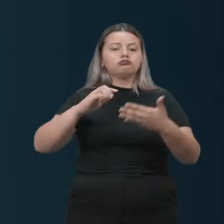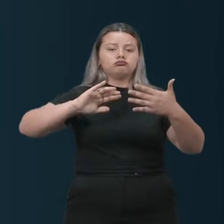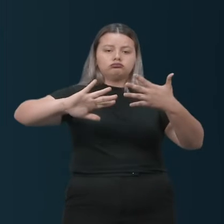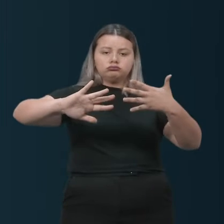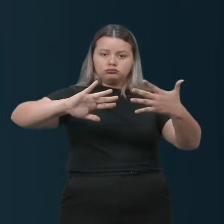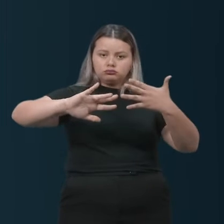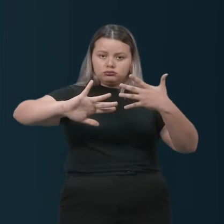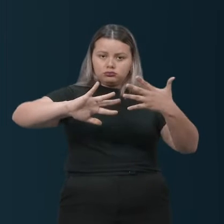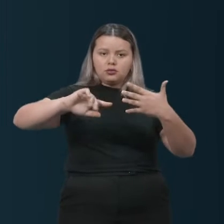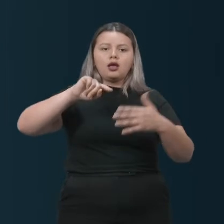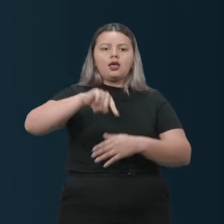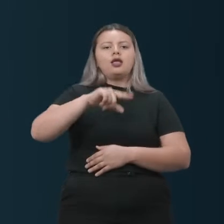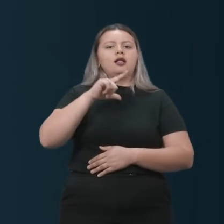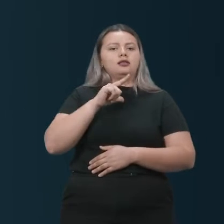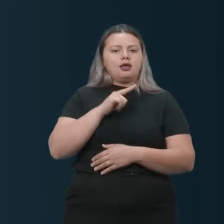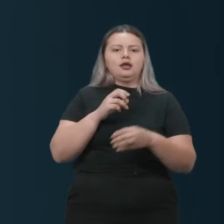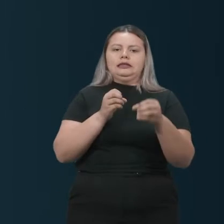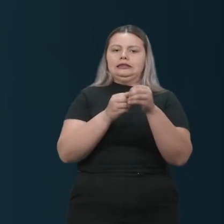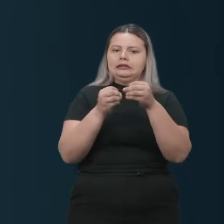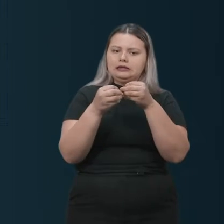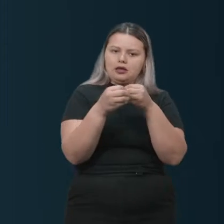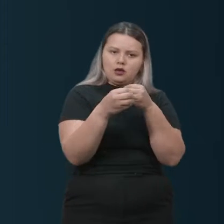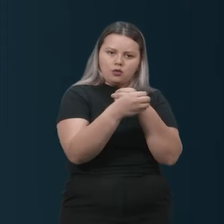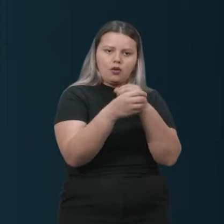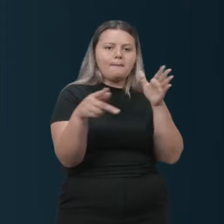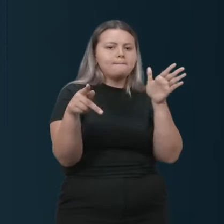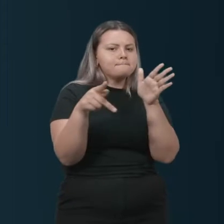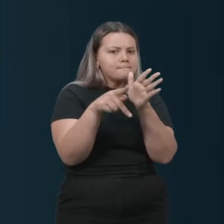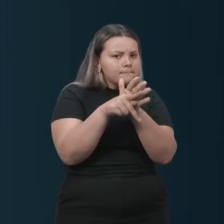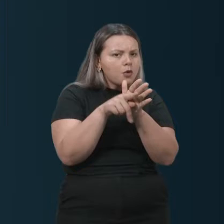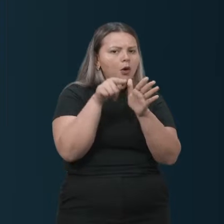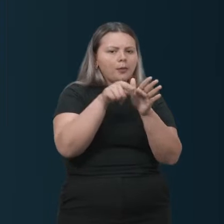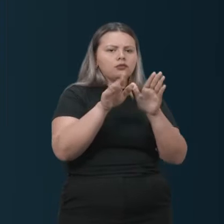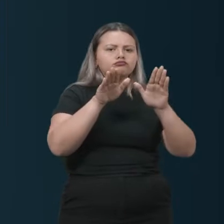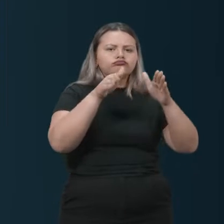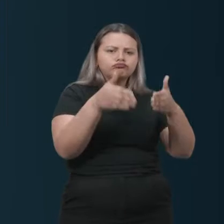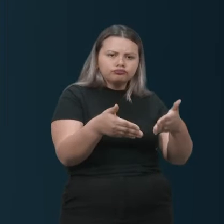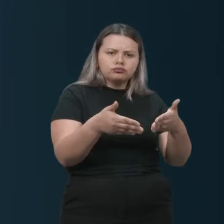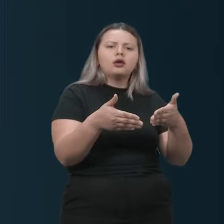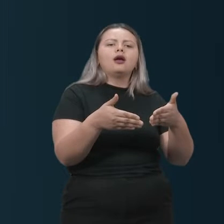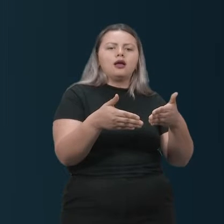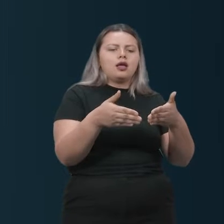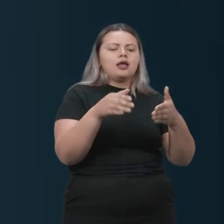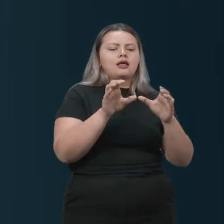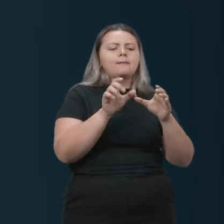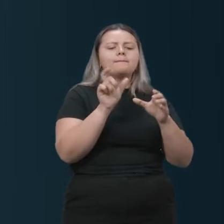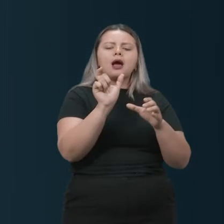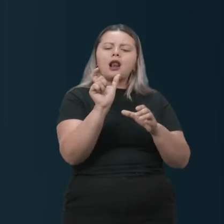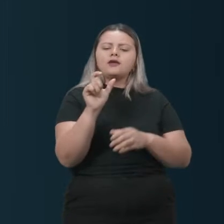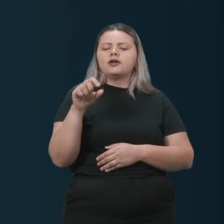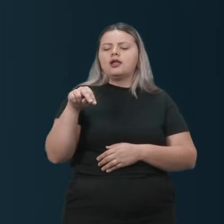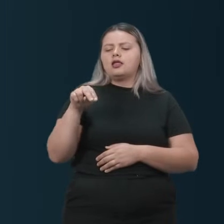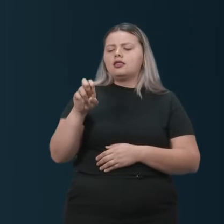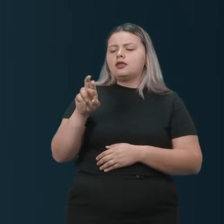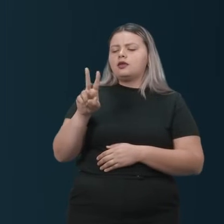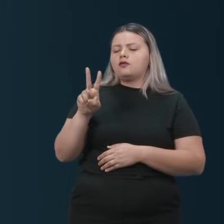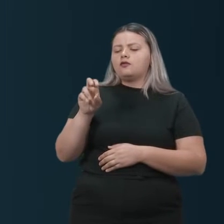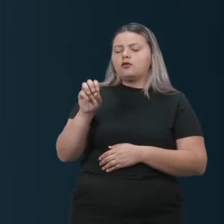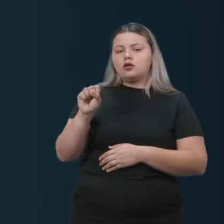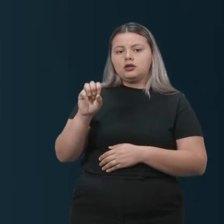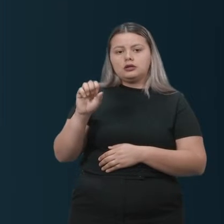Os neurônios são chamados também de células nervosas, e por muito tempo eles foram vistos como as células